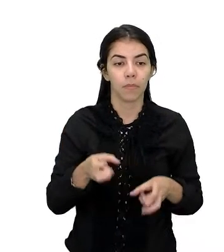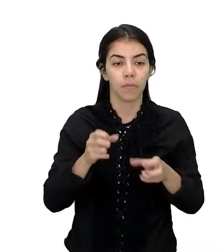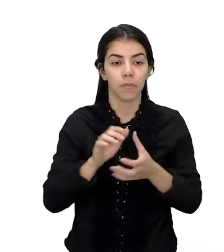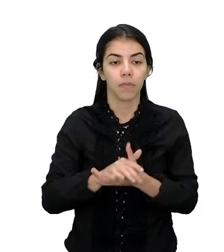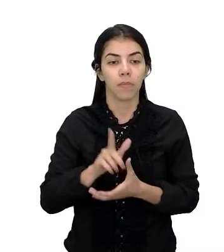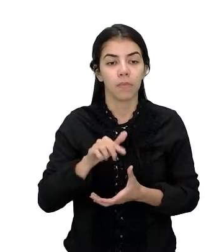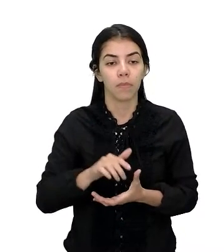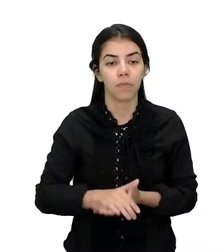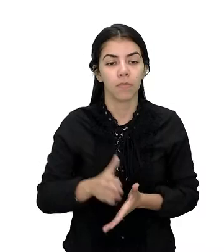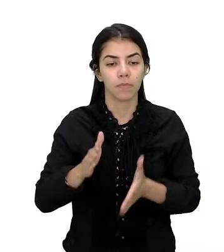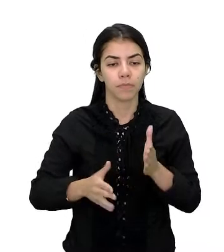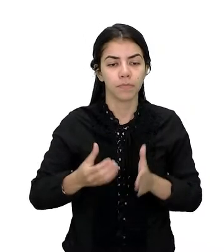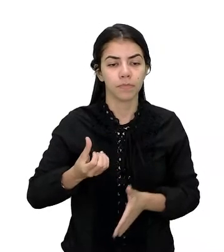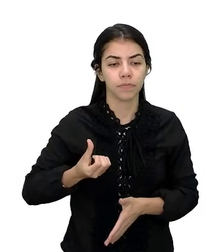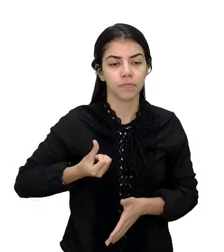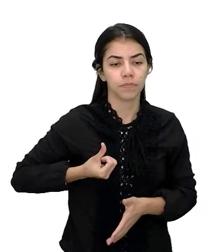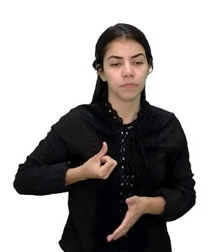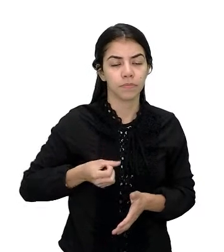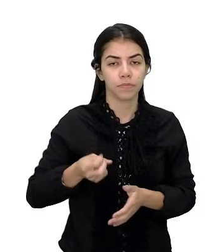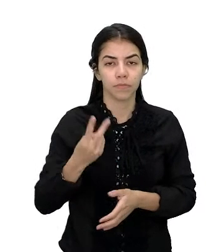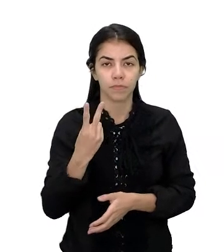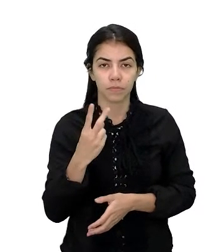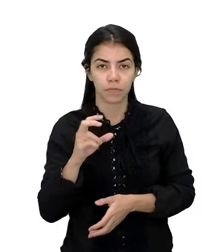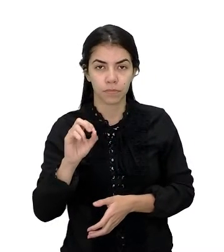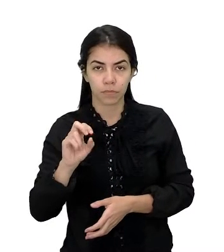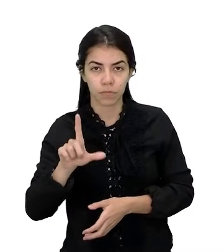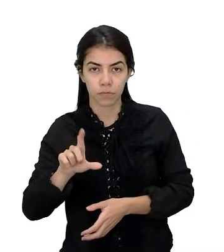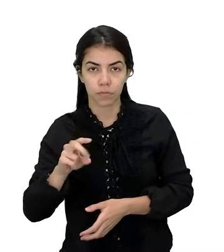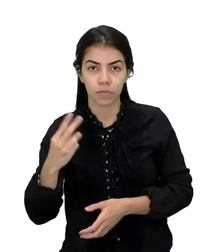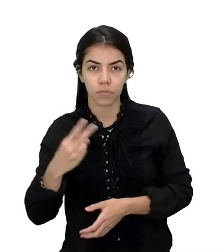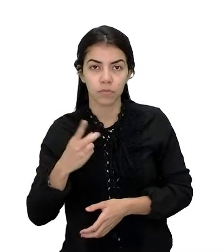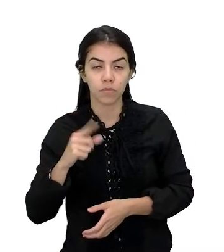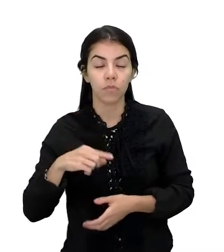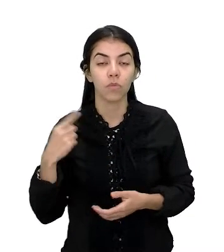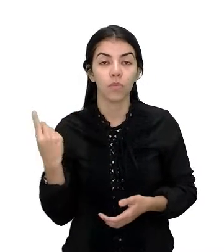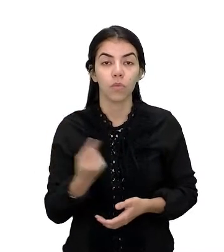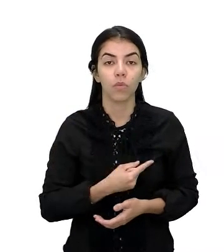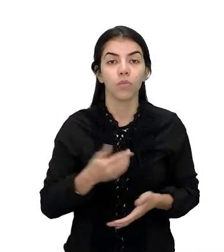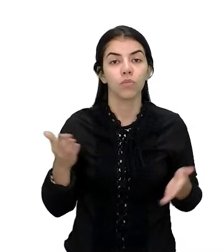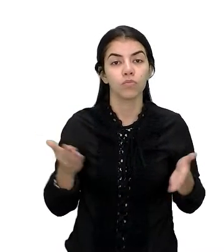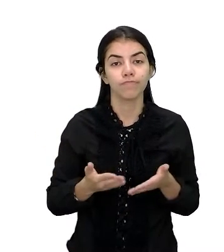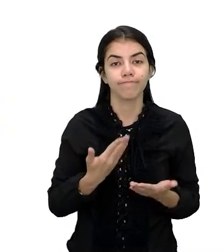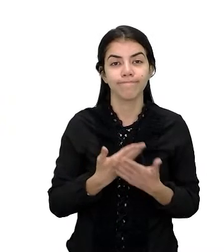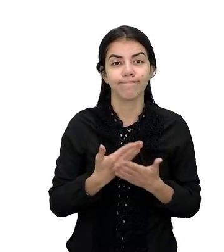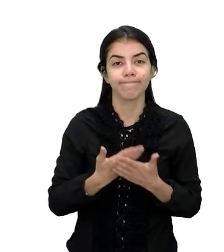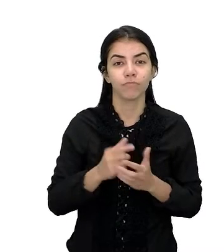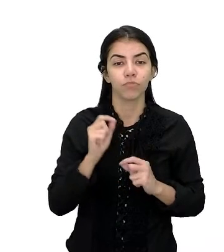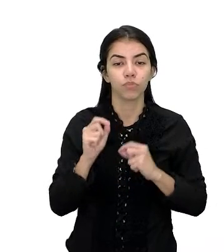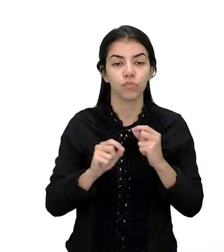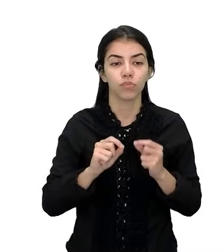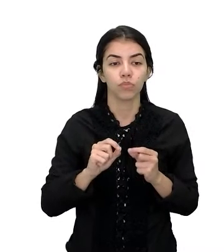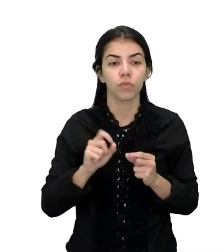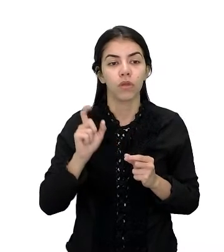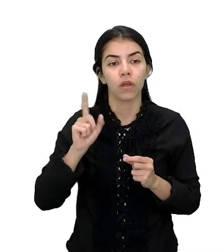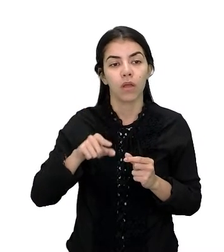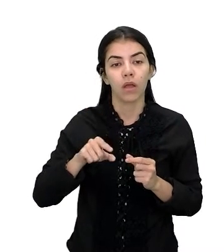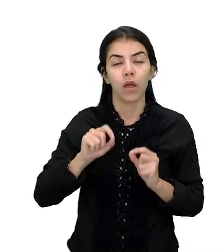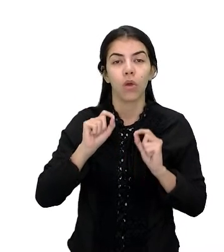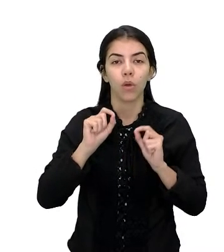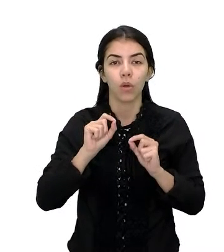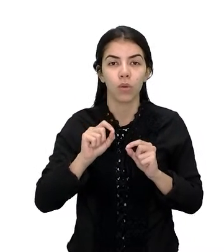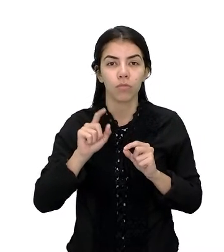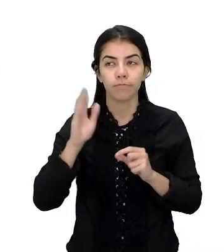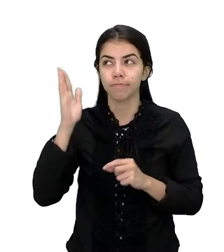aprendizagem 6 do volume 2. Então, o que nós temos aí no dia de hoje, né, para a gente poder trabalhar um pouquinho? Nós vamos ver um pouquinho